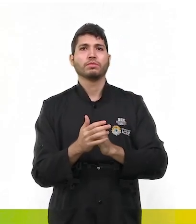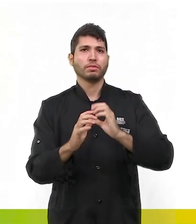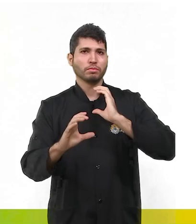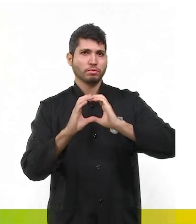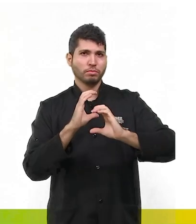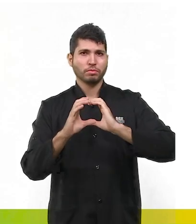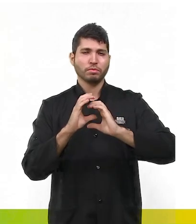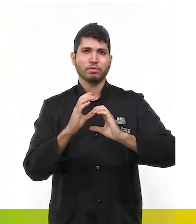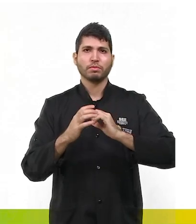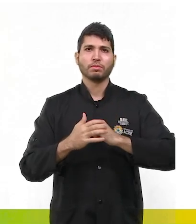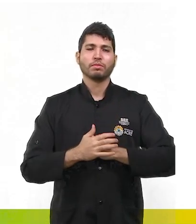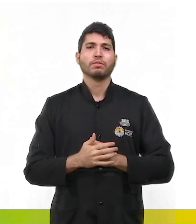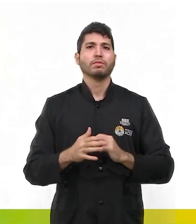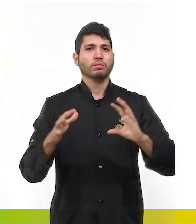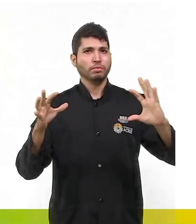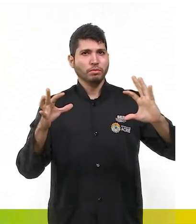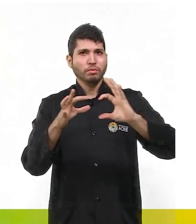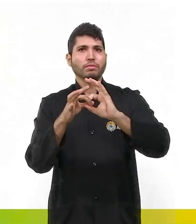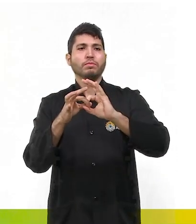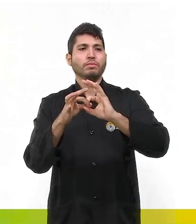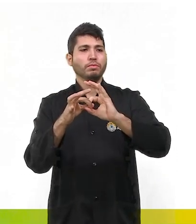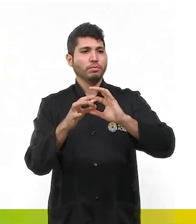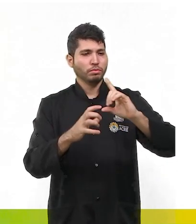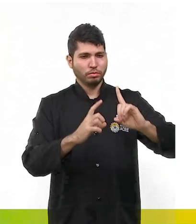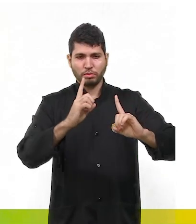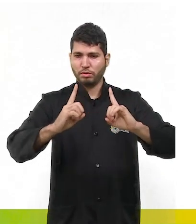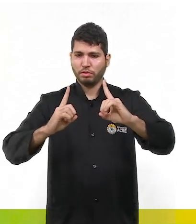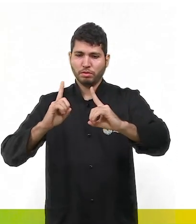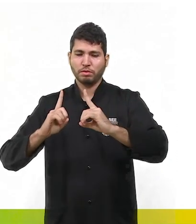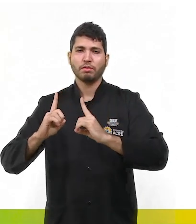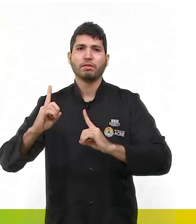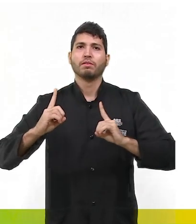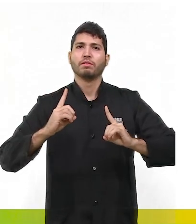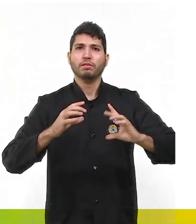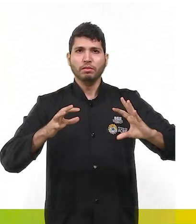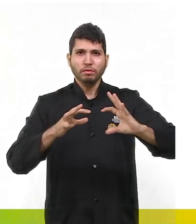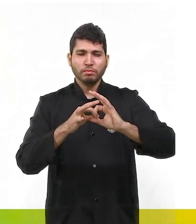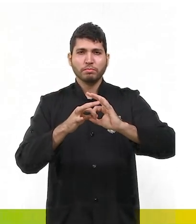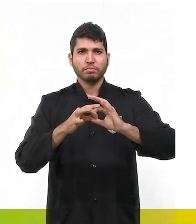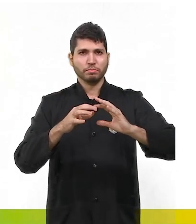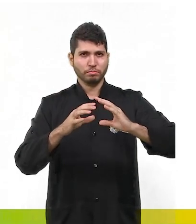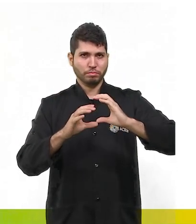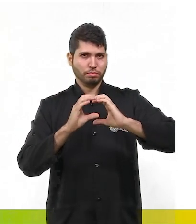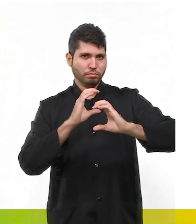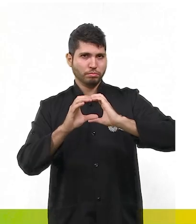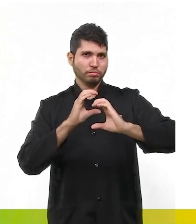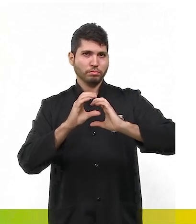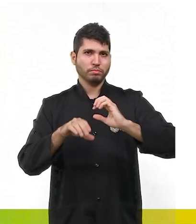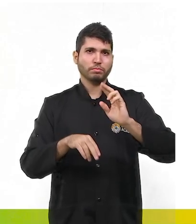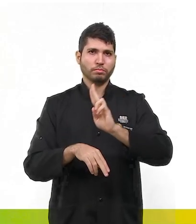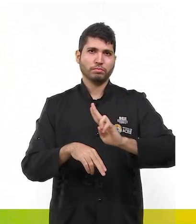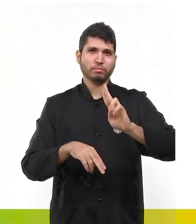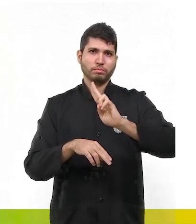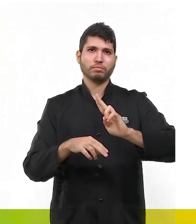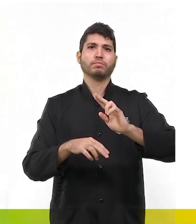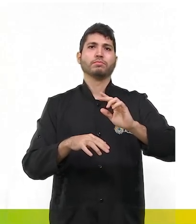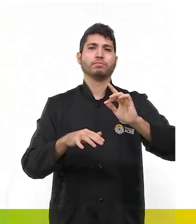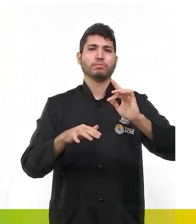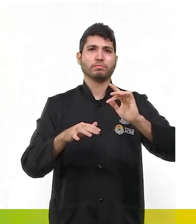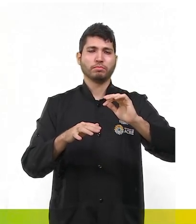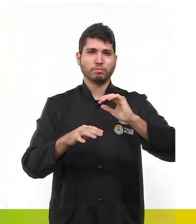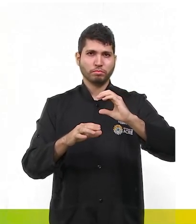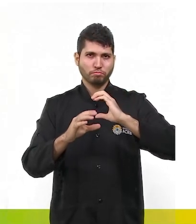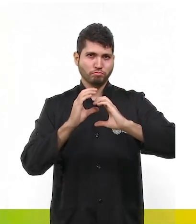essa conectividade entre as pessoas. E a gente tem aí um outro exemplo, esse que vai falar